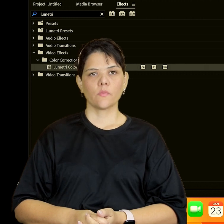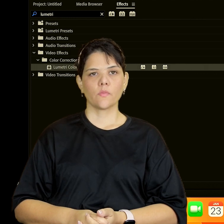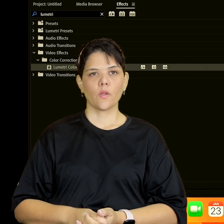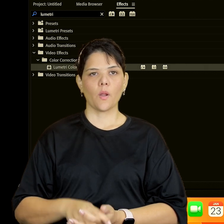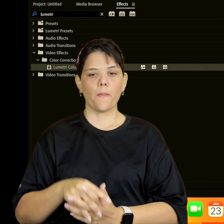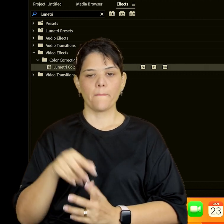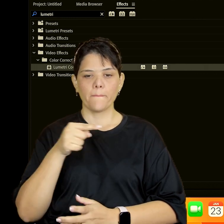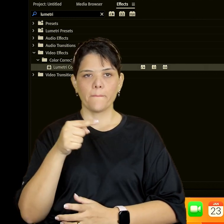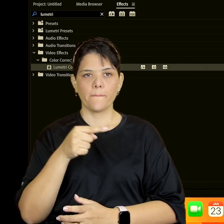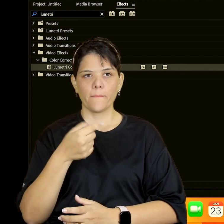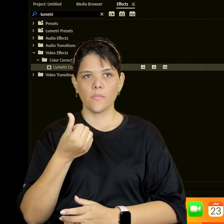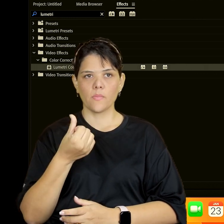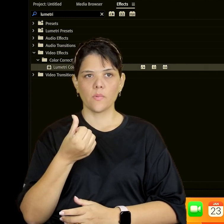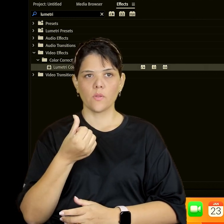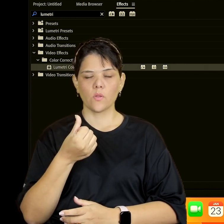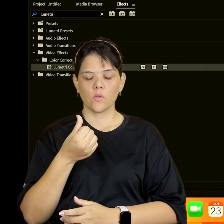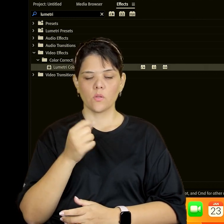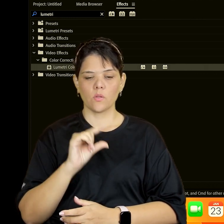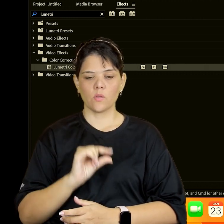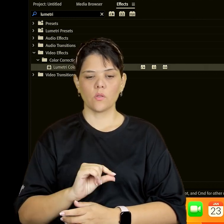menos 18. Beleza?